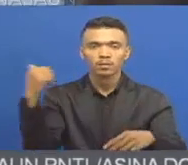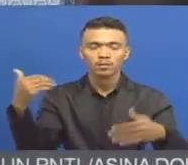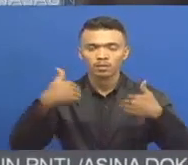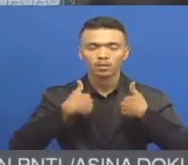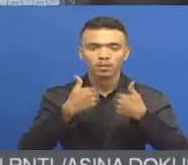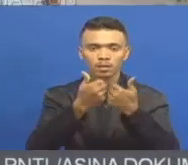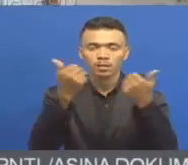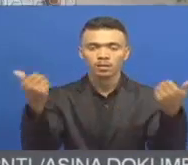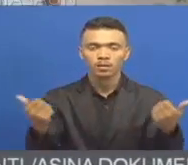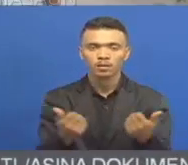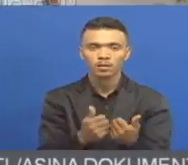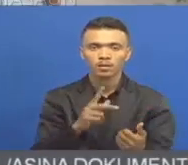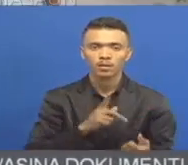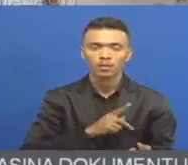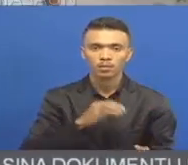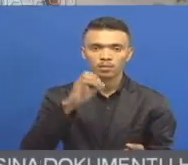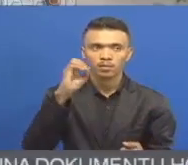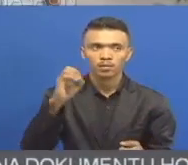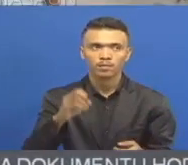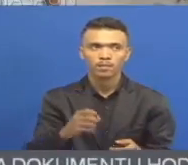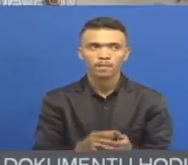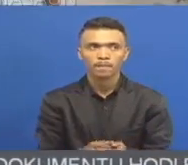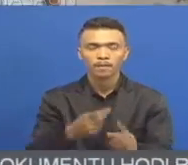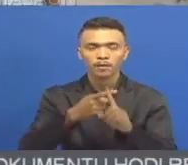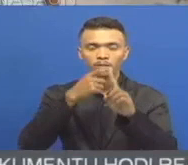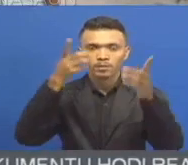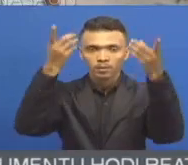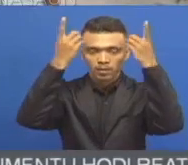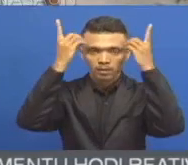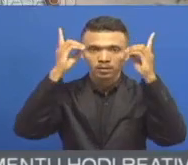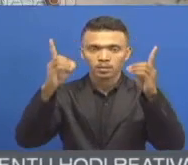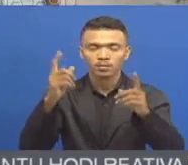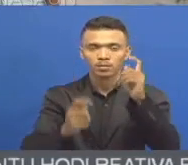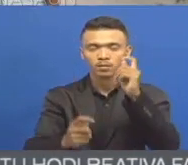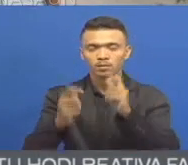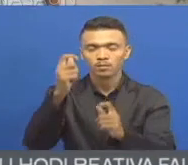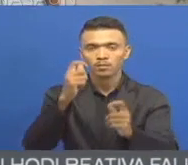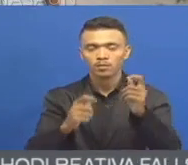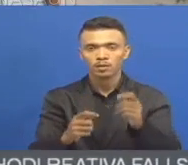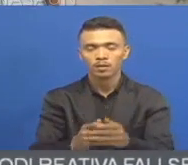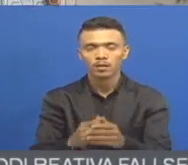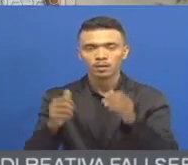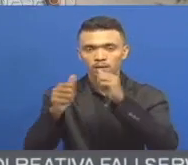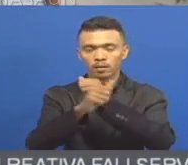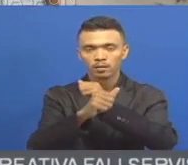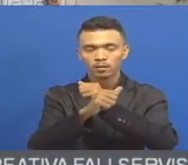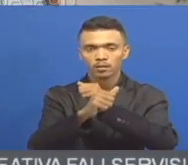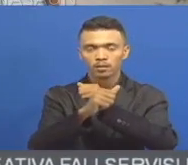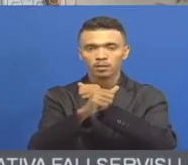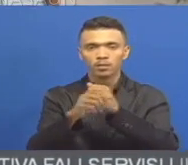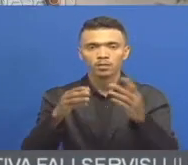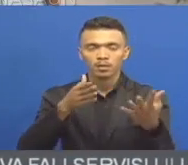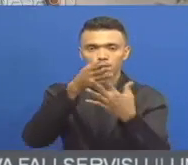Kodo. Depois, o Tribunal de Primeira Instância, que ataca arguido, está